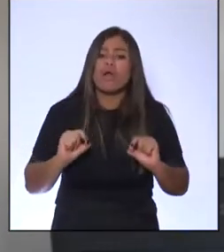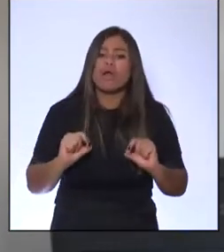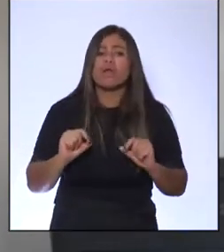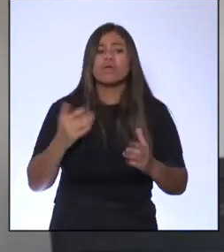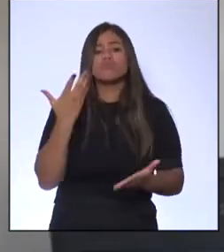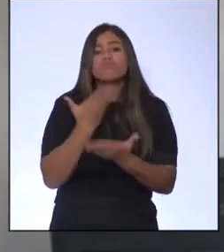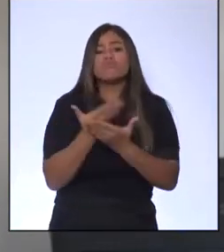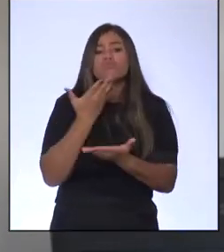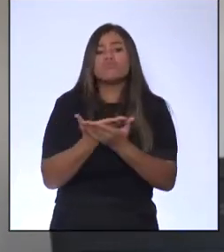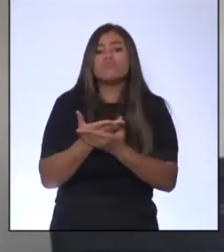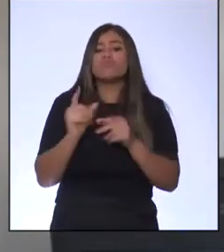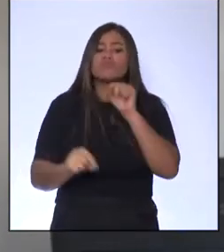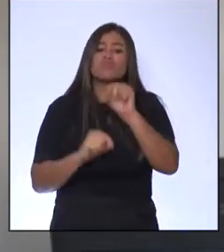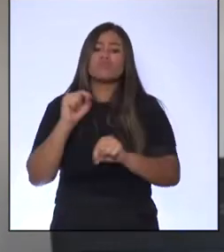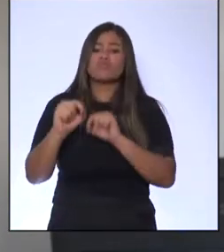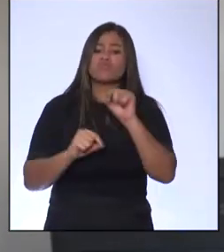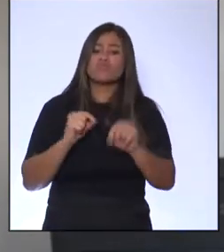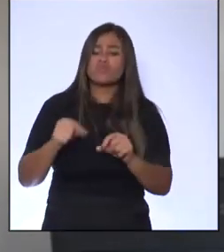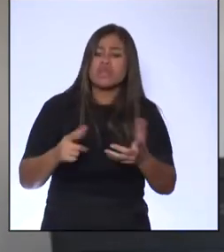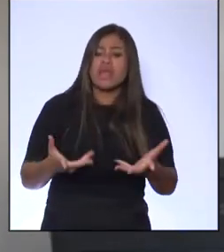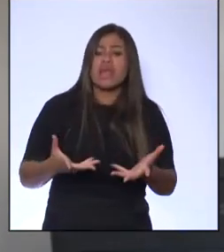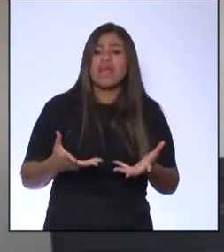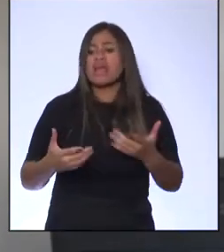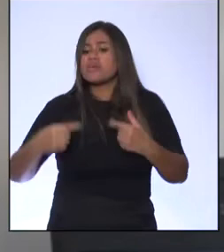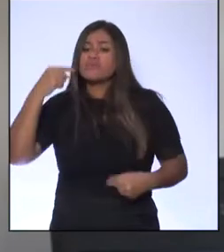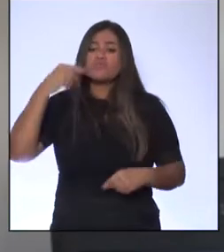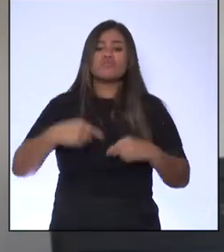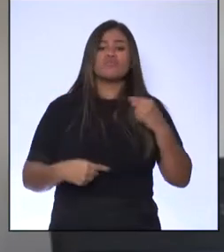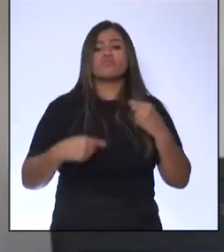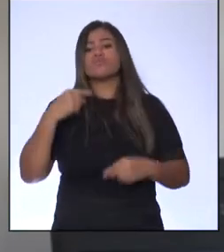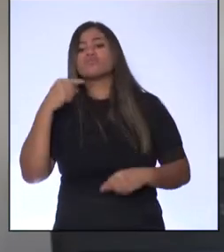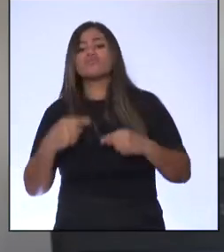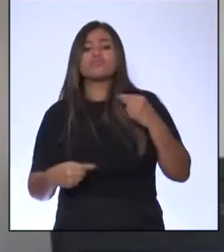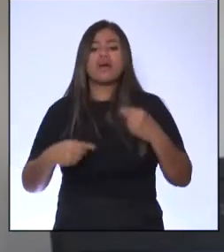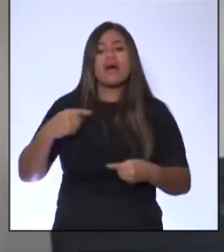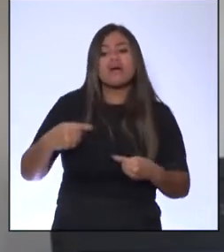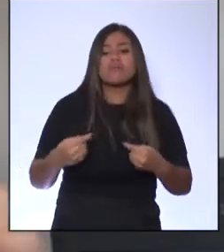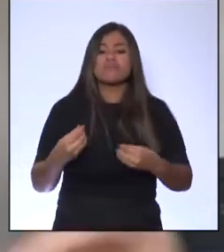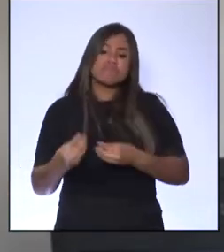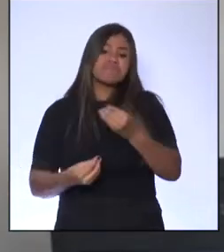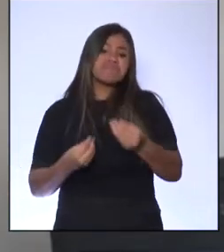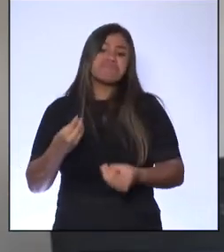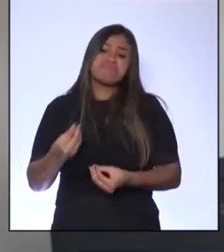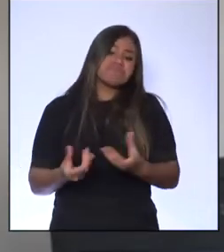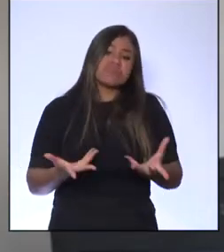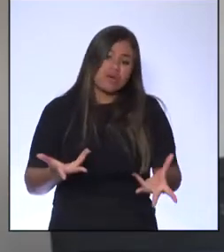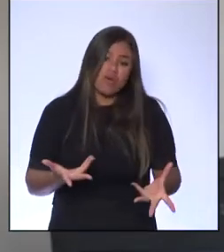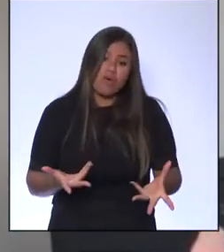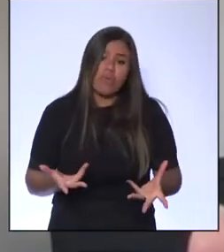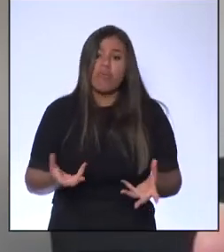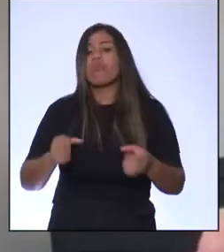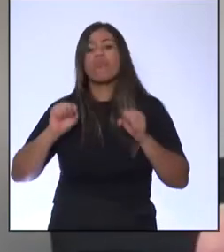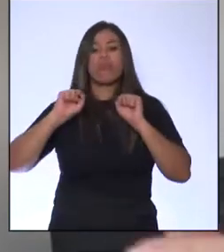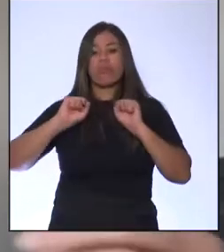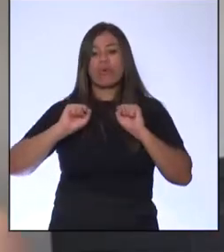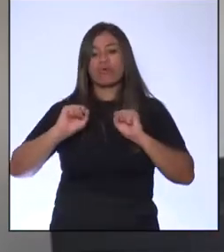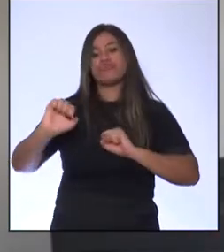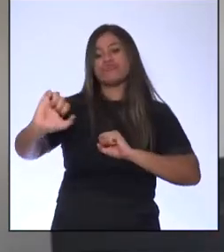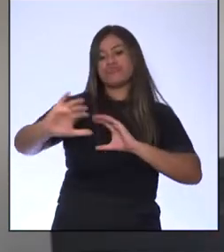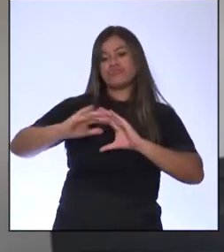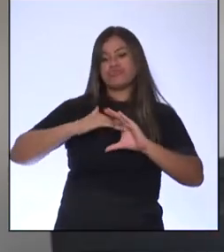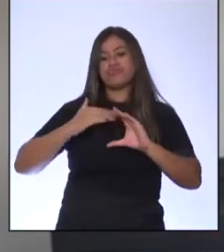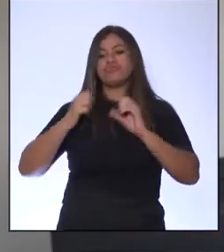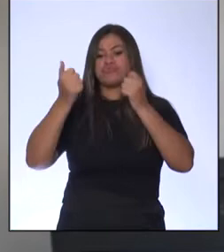para discutir as diretrizes têm te ensinado, que você pode nos contar